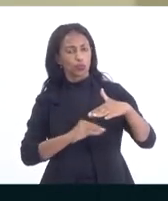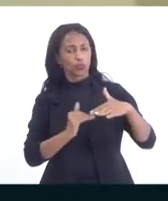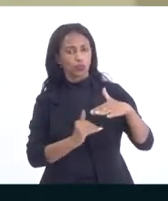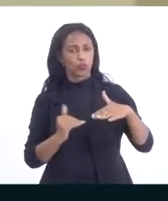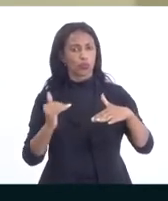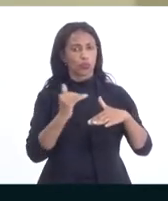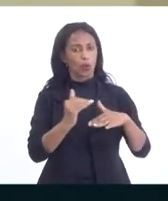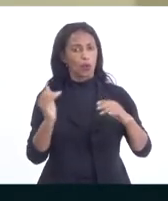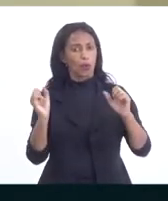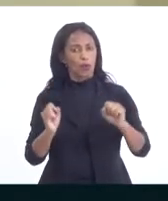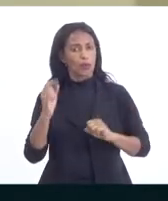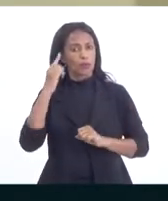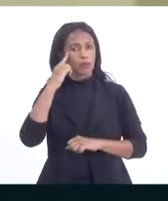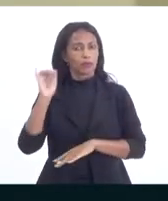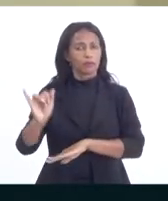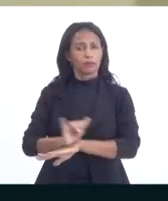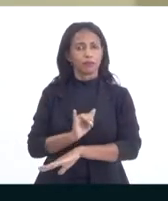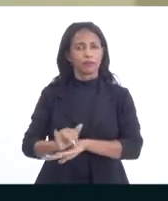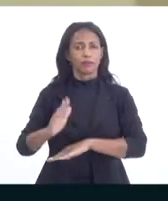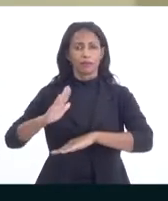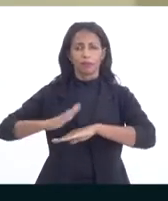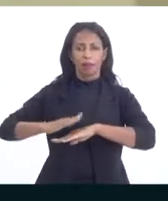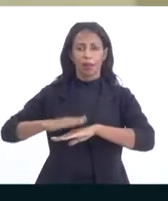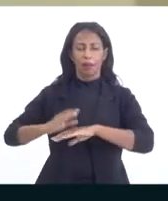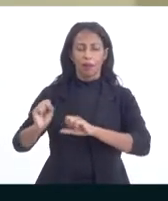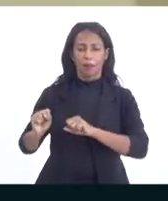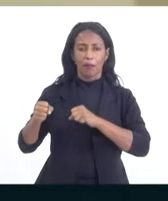gente possa pensar essas estratégias de cada vez mais